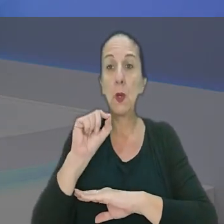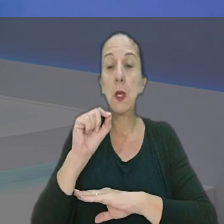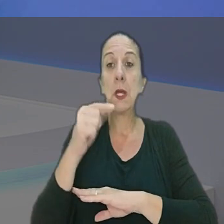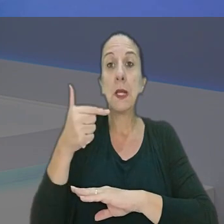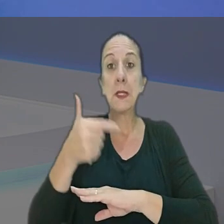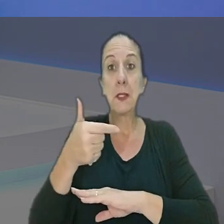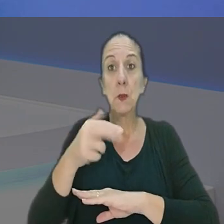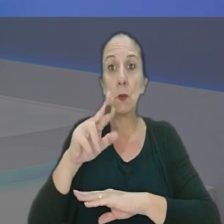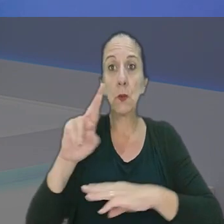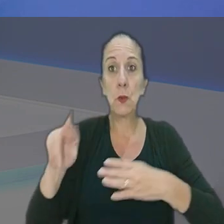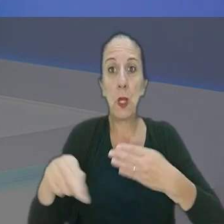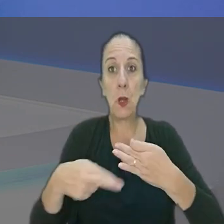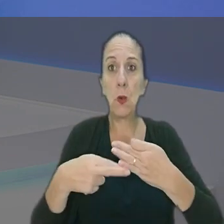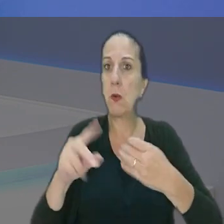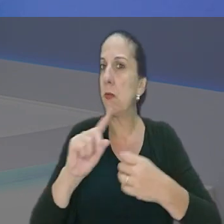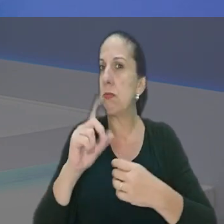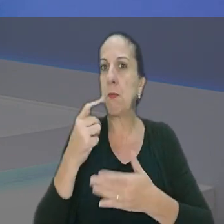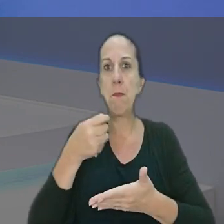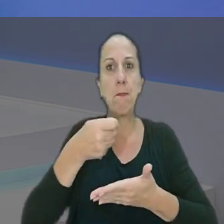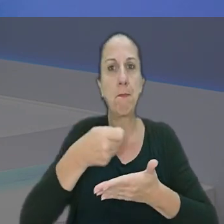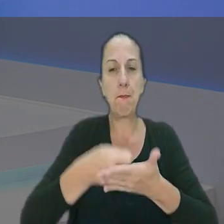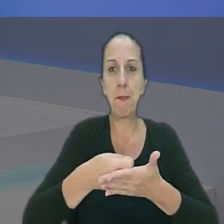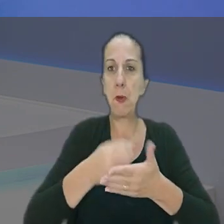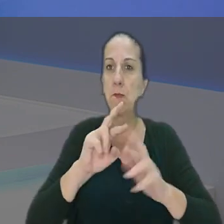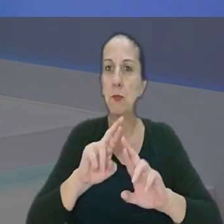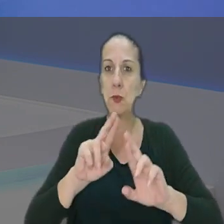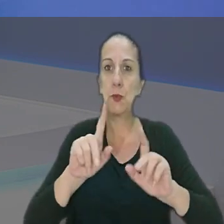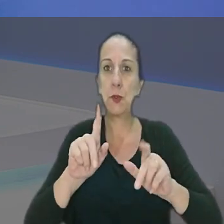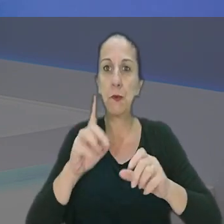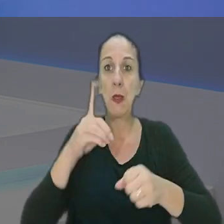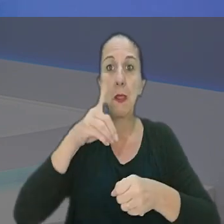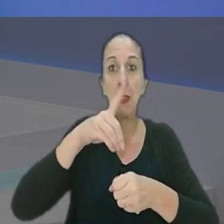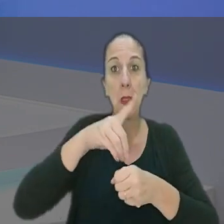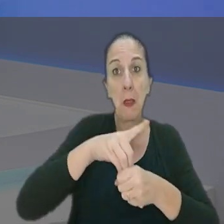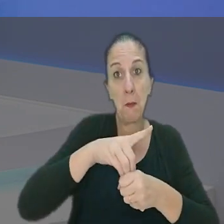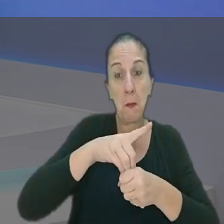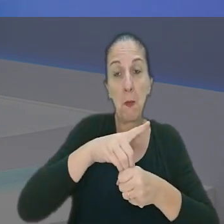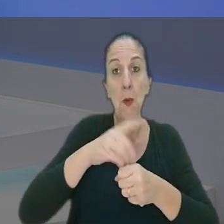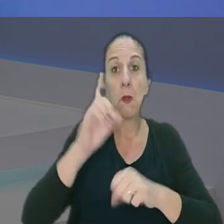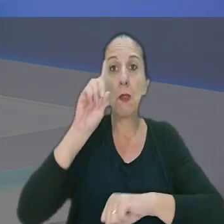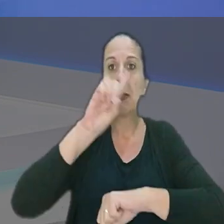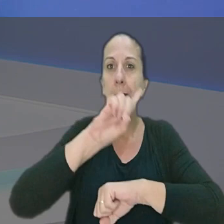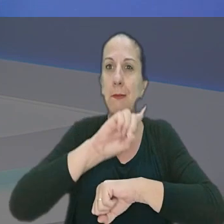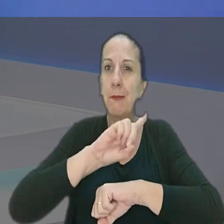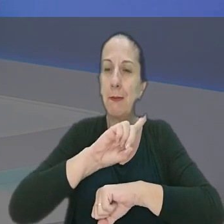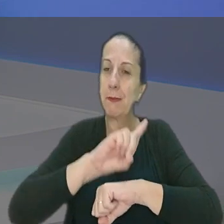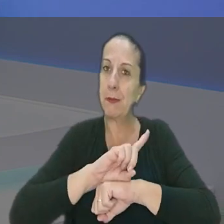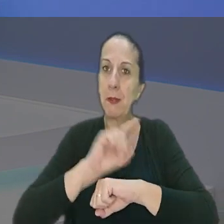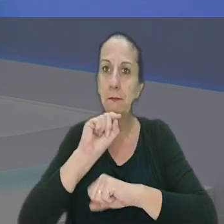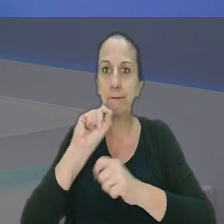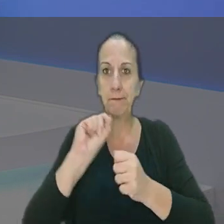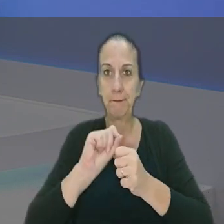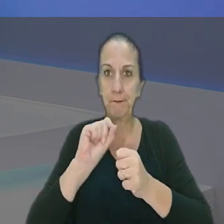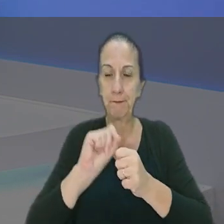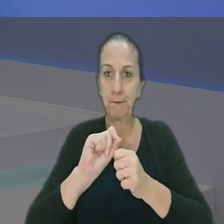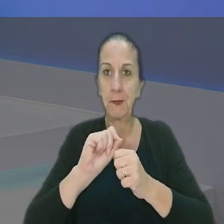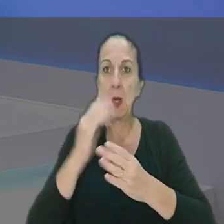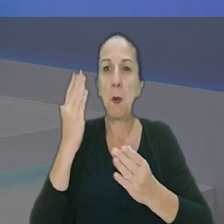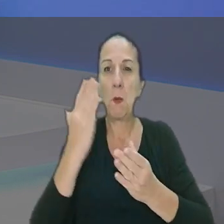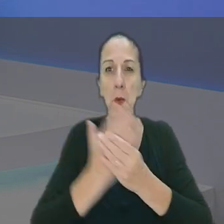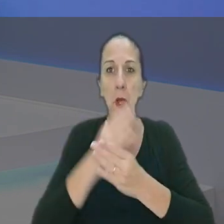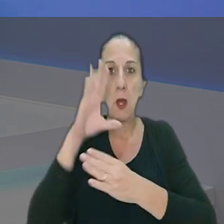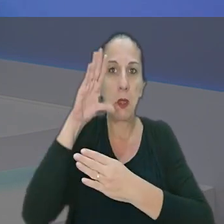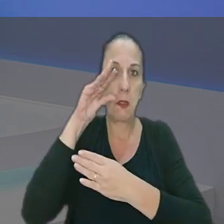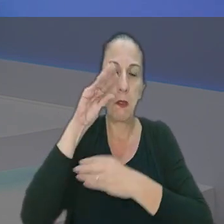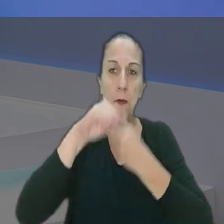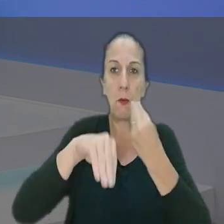o exame de um segundo recurso é inviabilizado pelo não pagamento da diferença de depósito recursal na data da interposição.